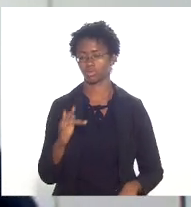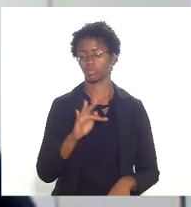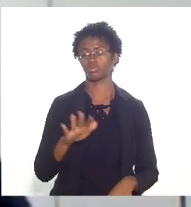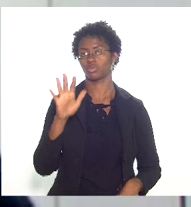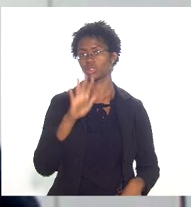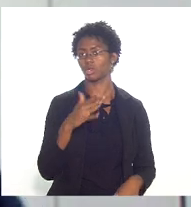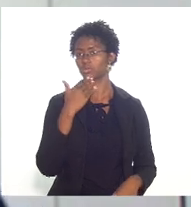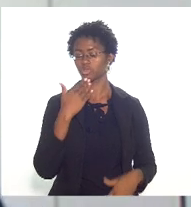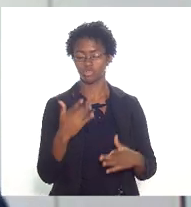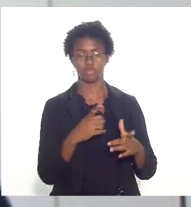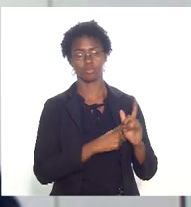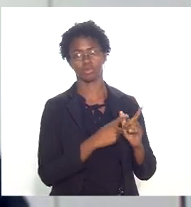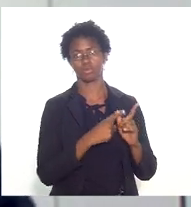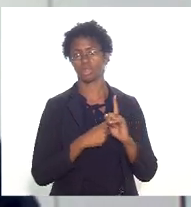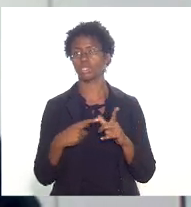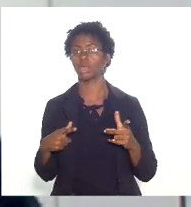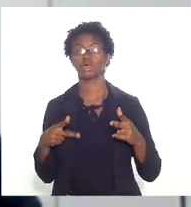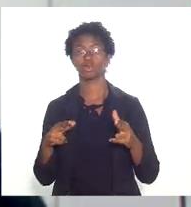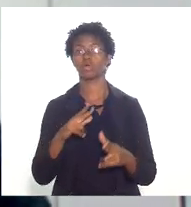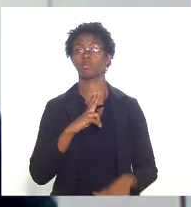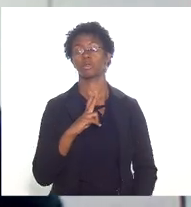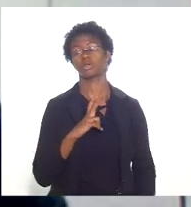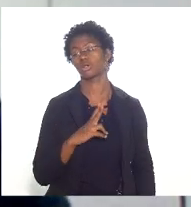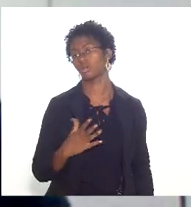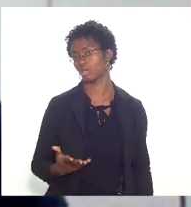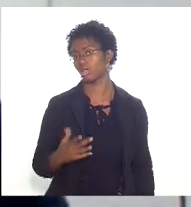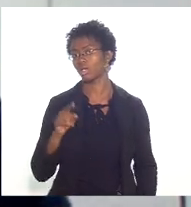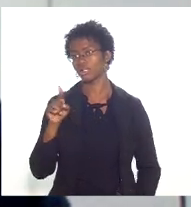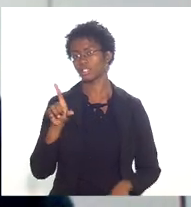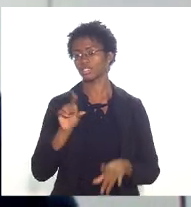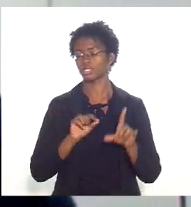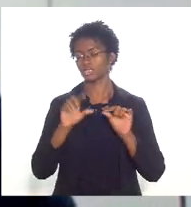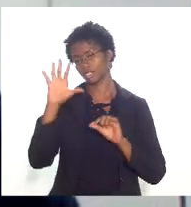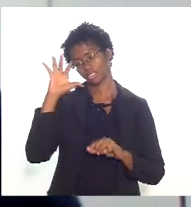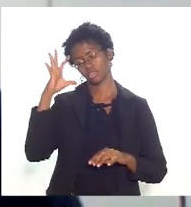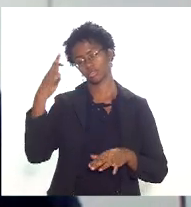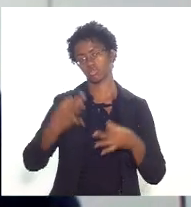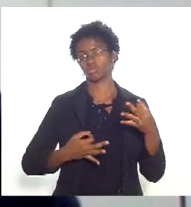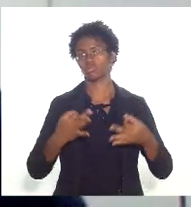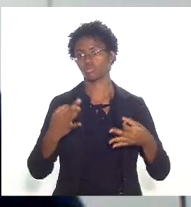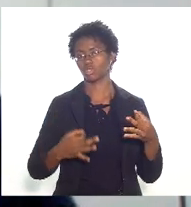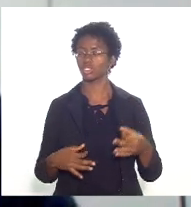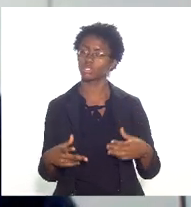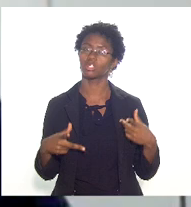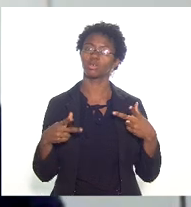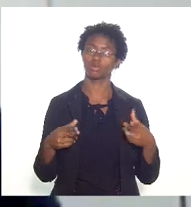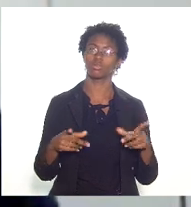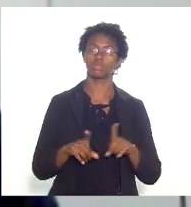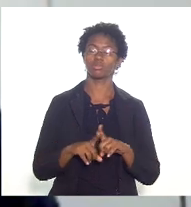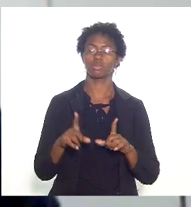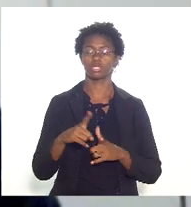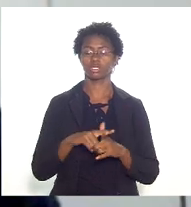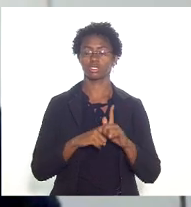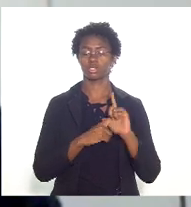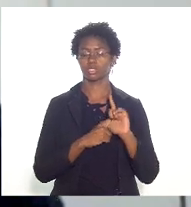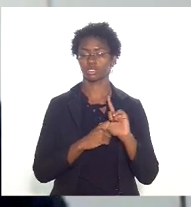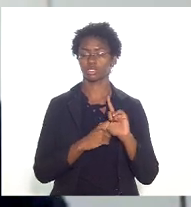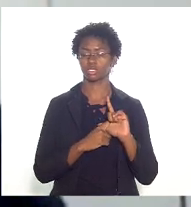como se empresa privada ela fosse com essa decisão judicial a Cedae passou a ser também credora